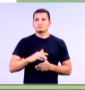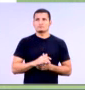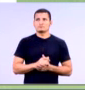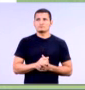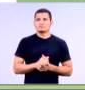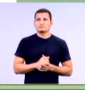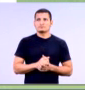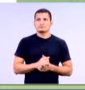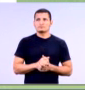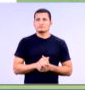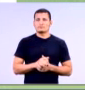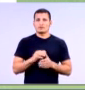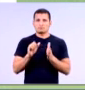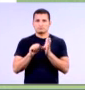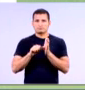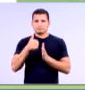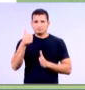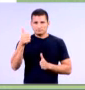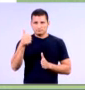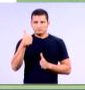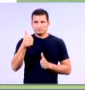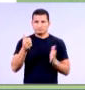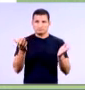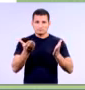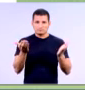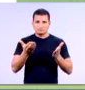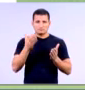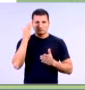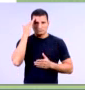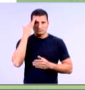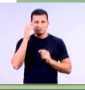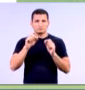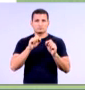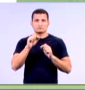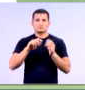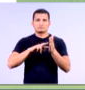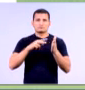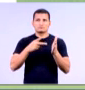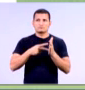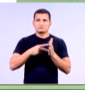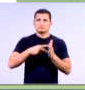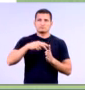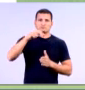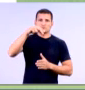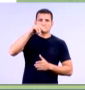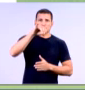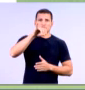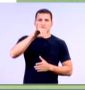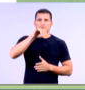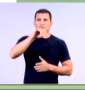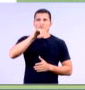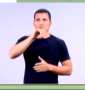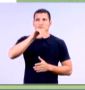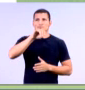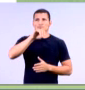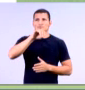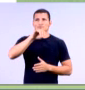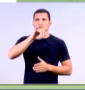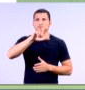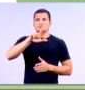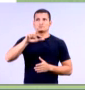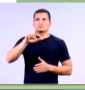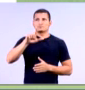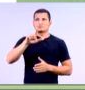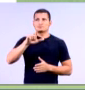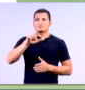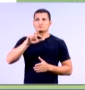Pela primeira vez, agora a gente vai entender o que significa esse new conta corrente abre e fecha